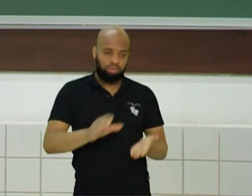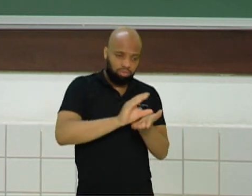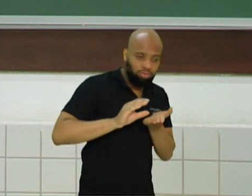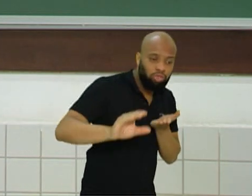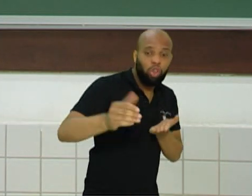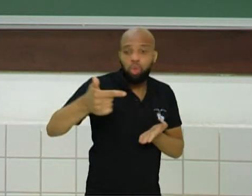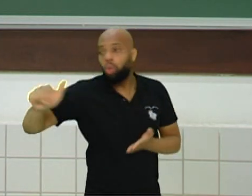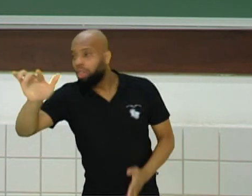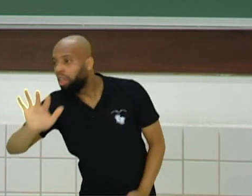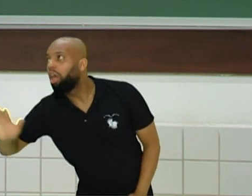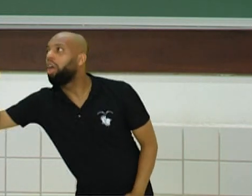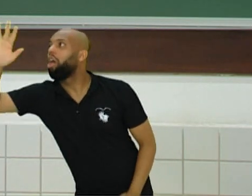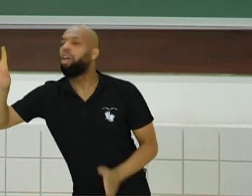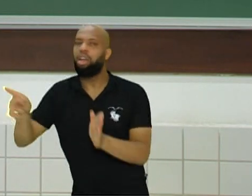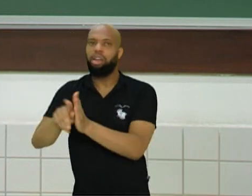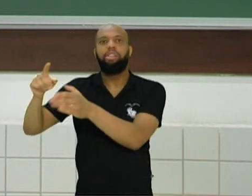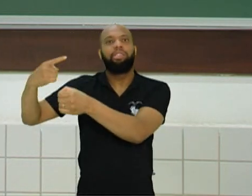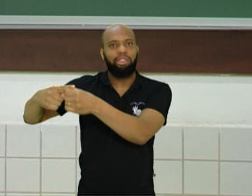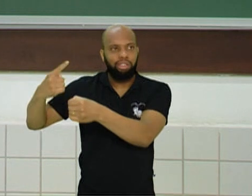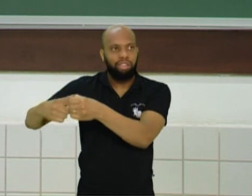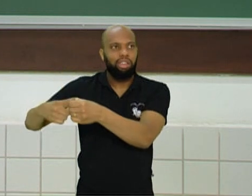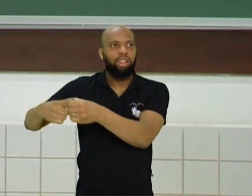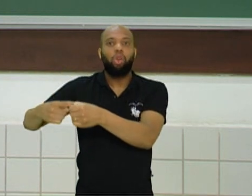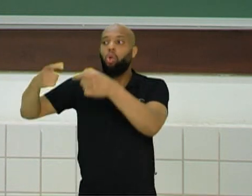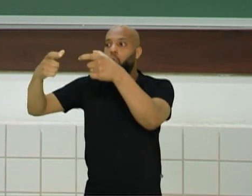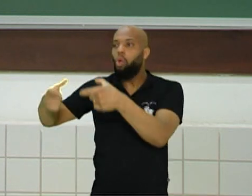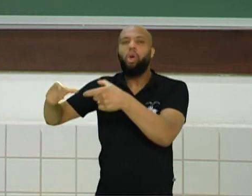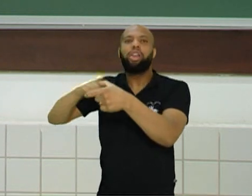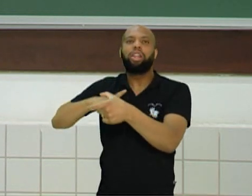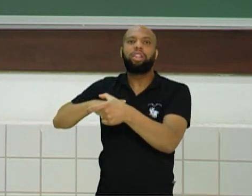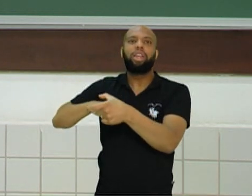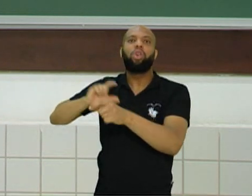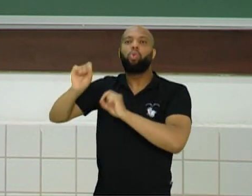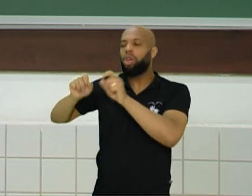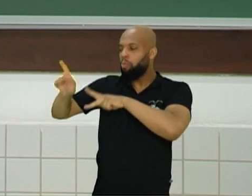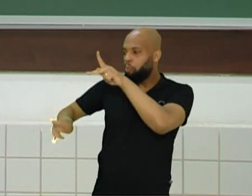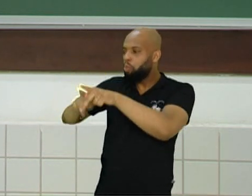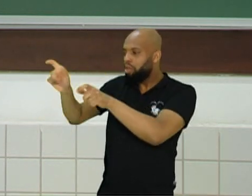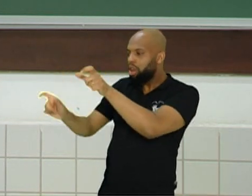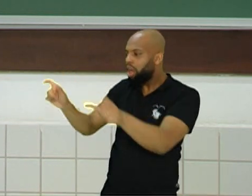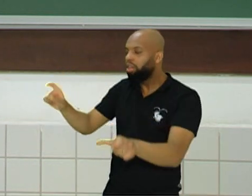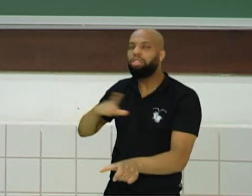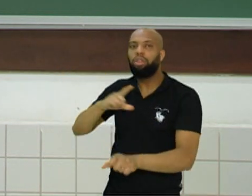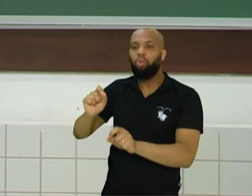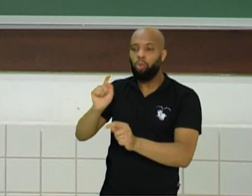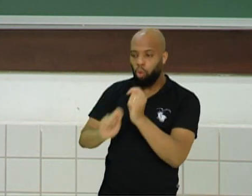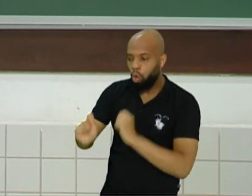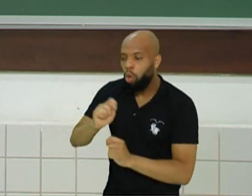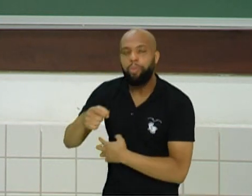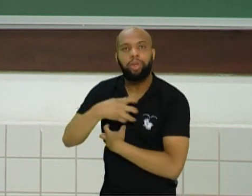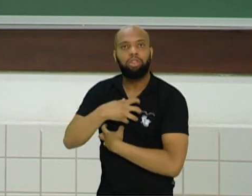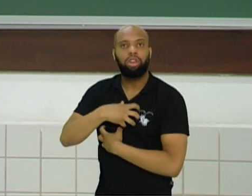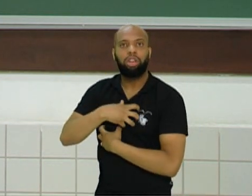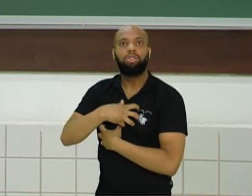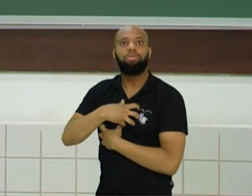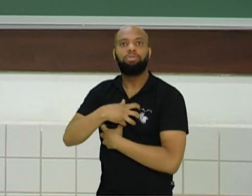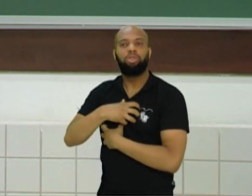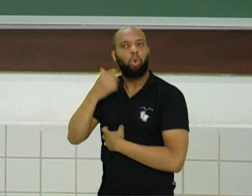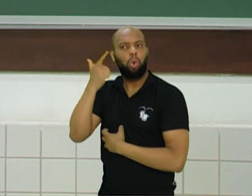em outras áreas da cidade, áreas onde abriga uma população que economicamente ela é